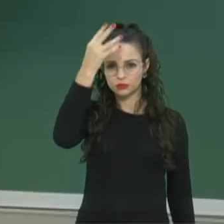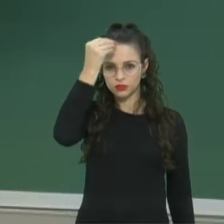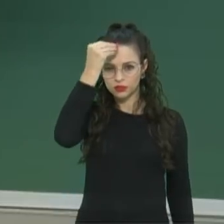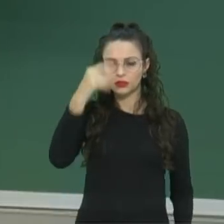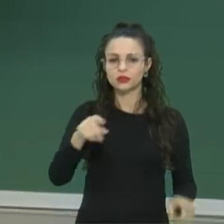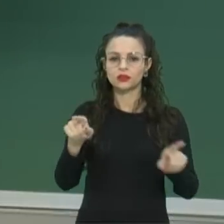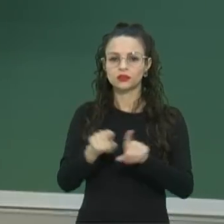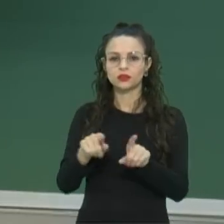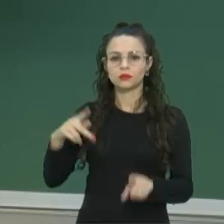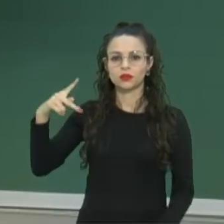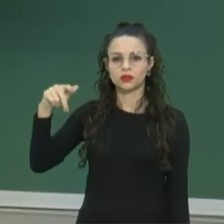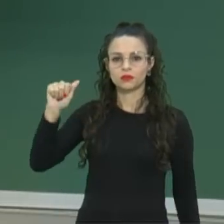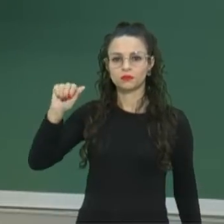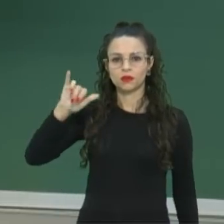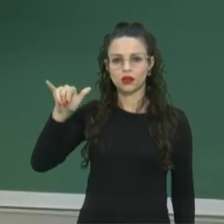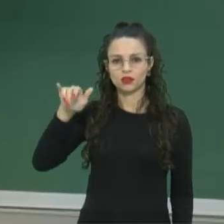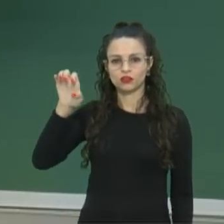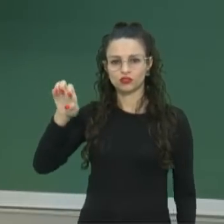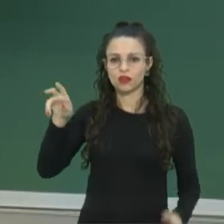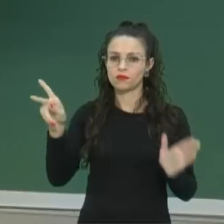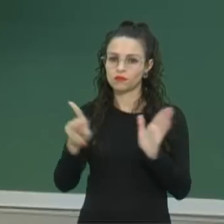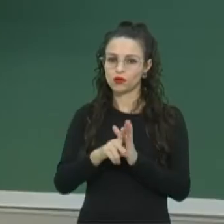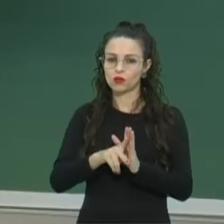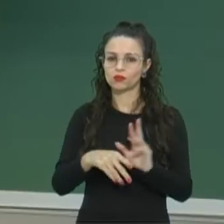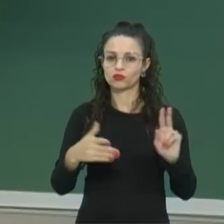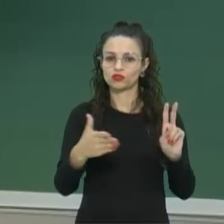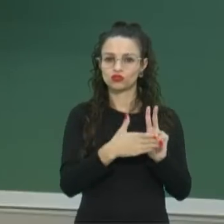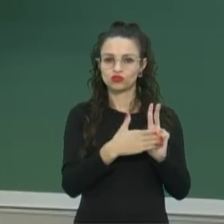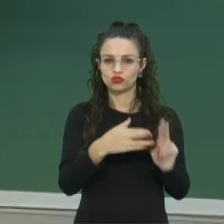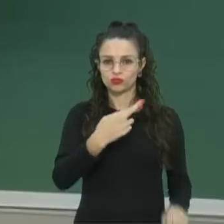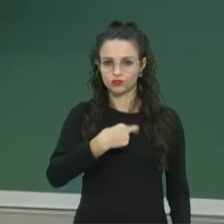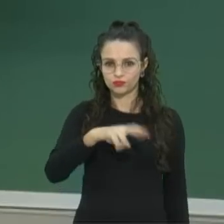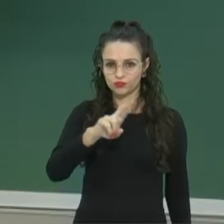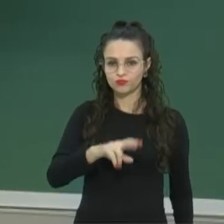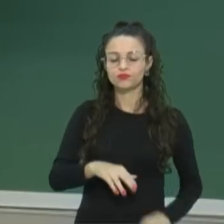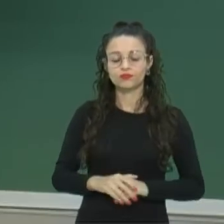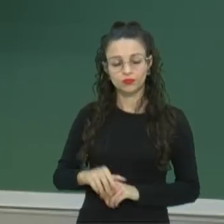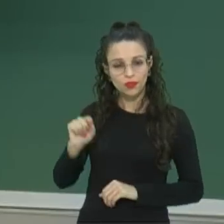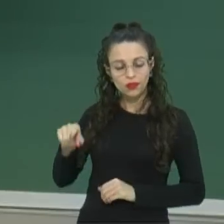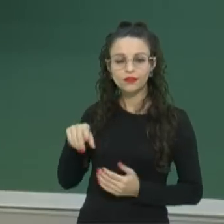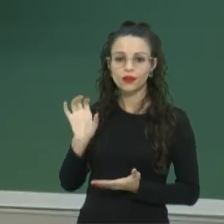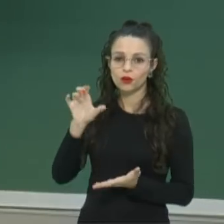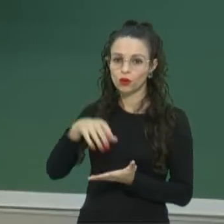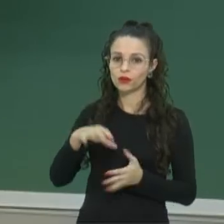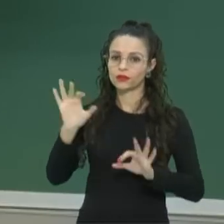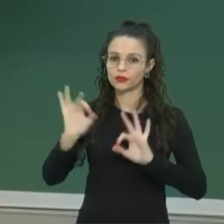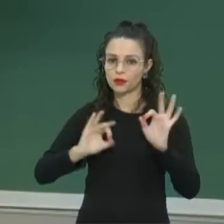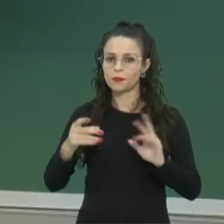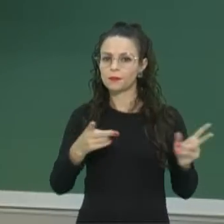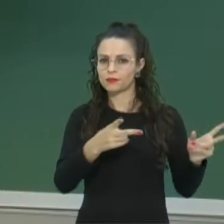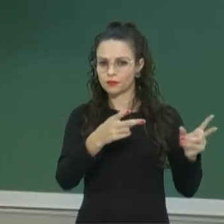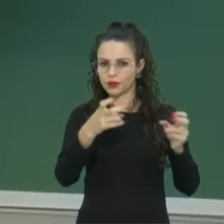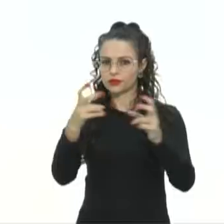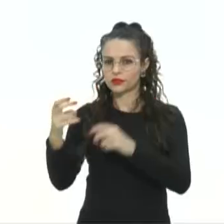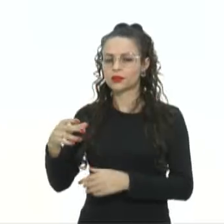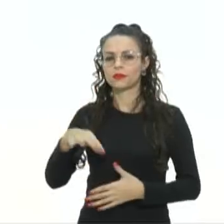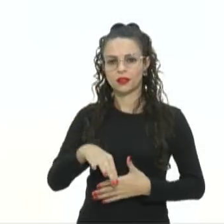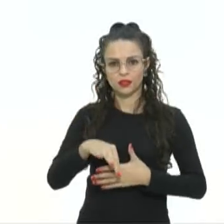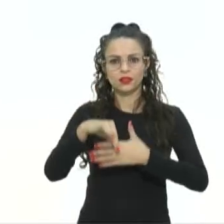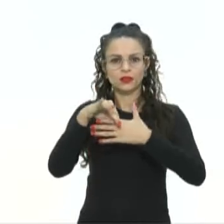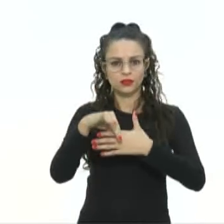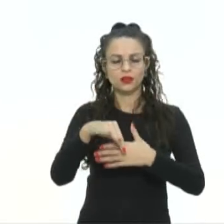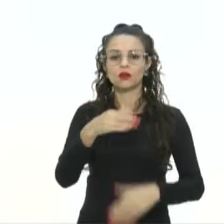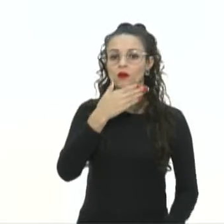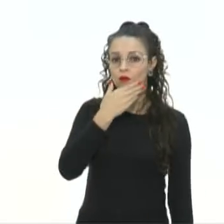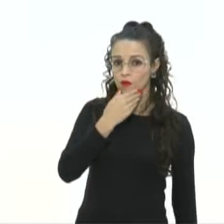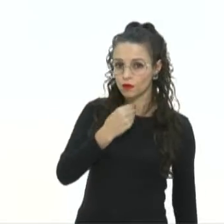pajés da religião indígena, entre outros. Nessas organizações, percebe-se a atuação de lideranças exercidas por homens